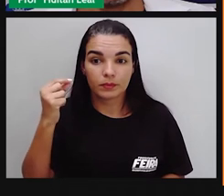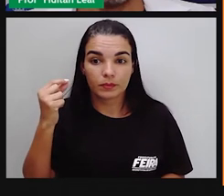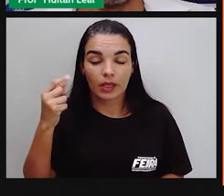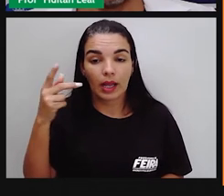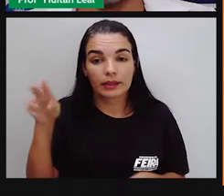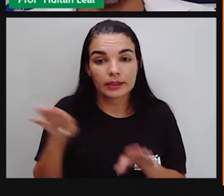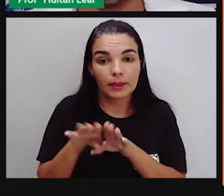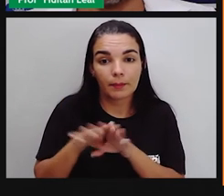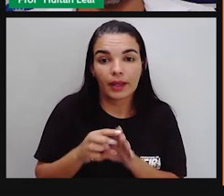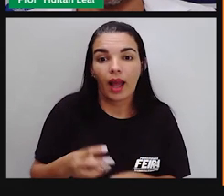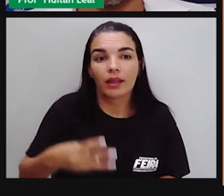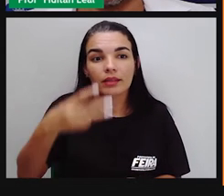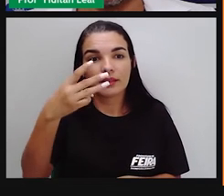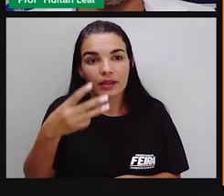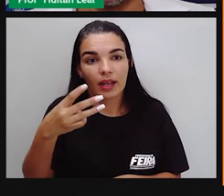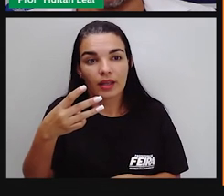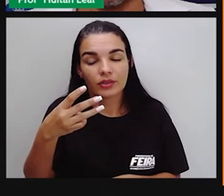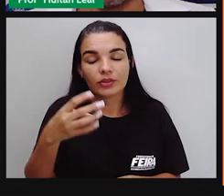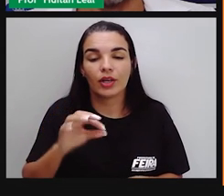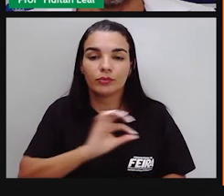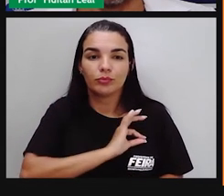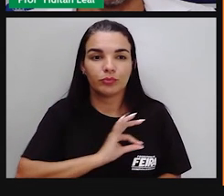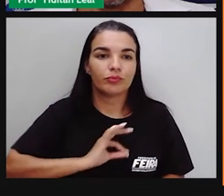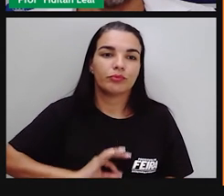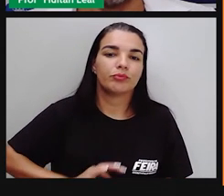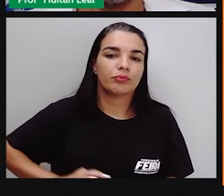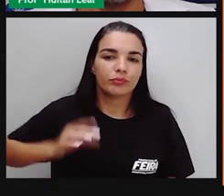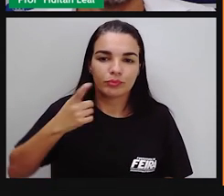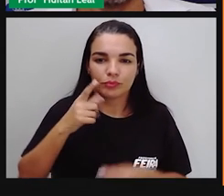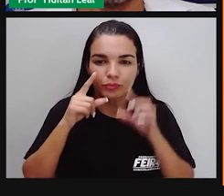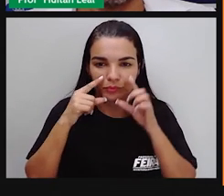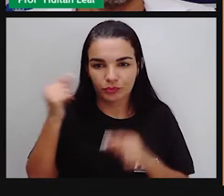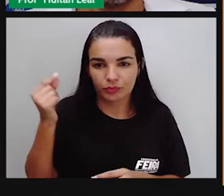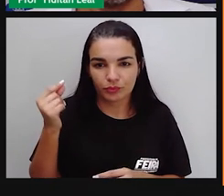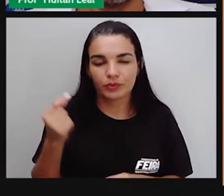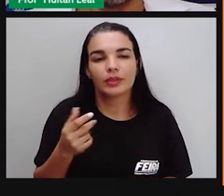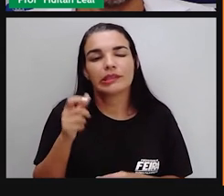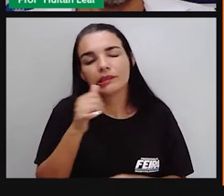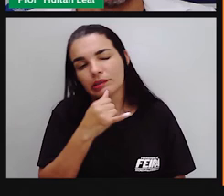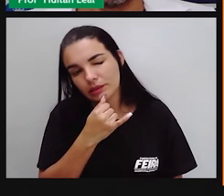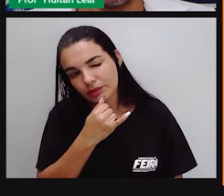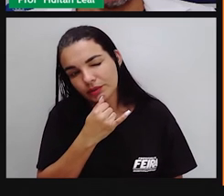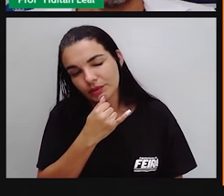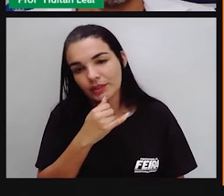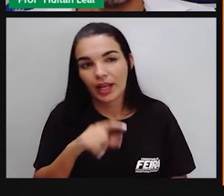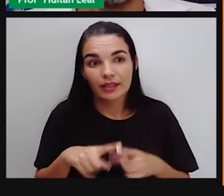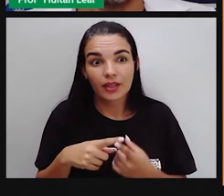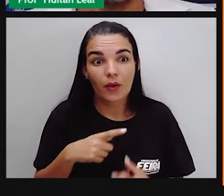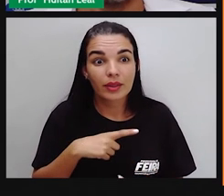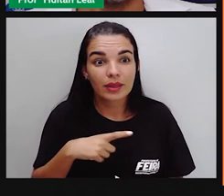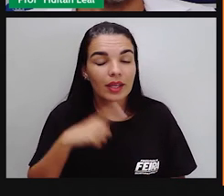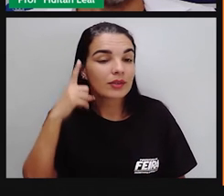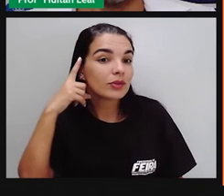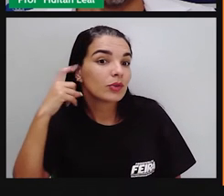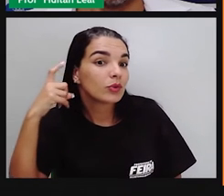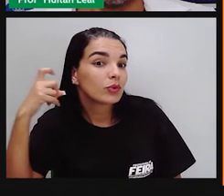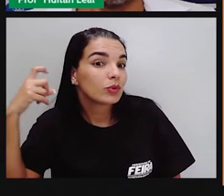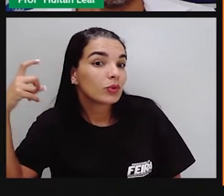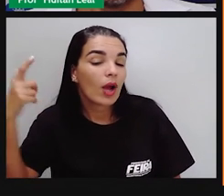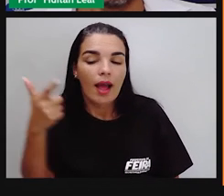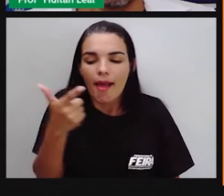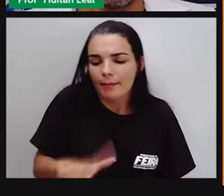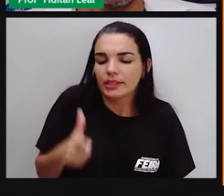está sempre se repetindo. Então, é repetição, né, que tem uma sonoridade e dá um